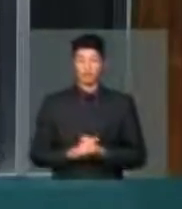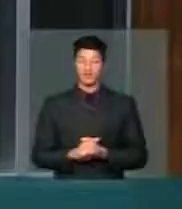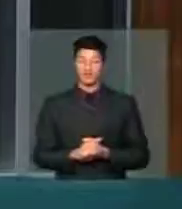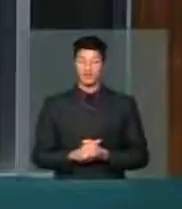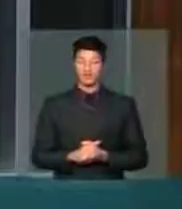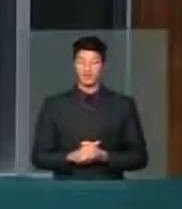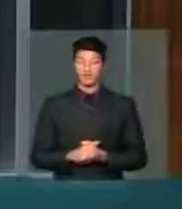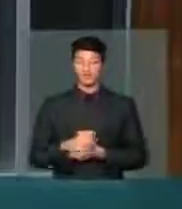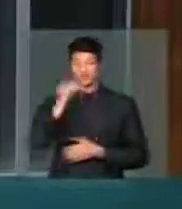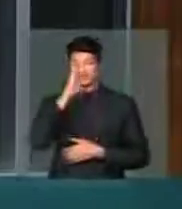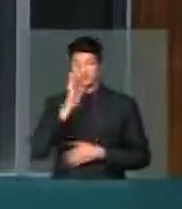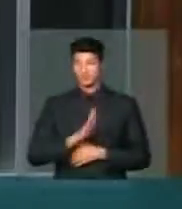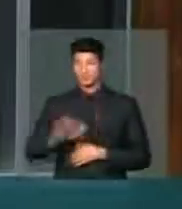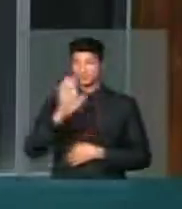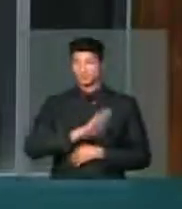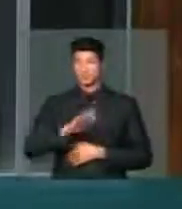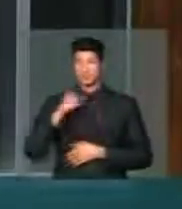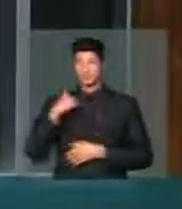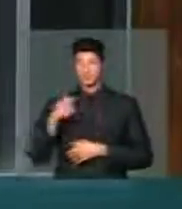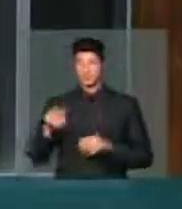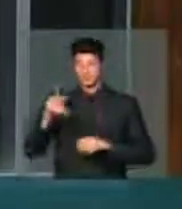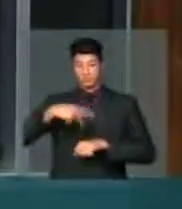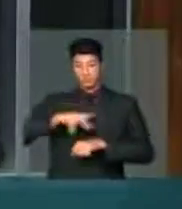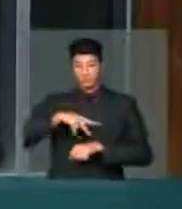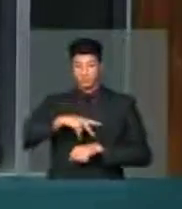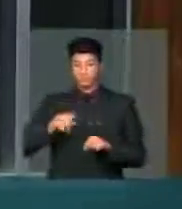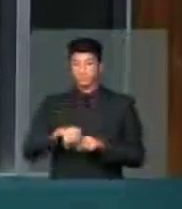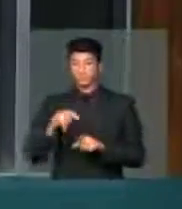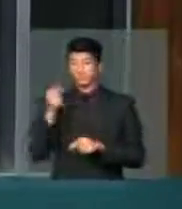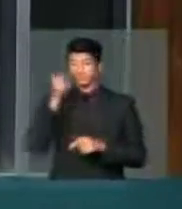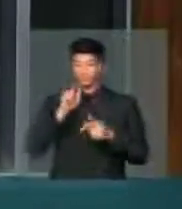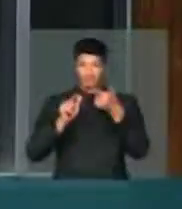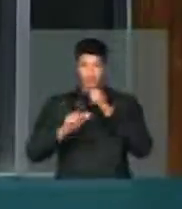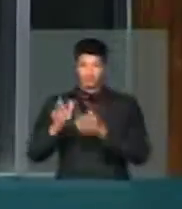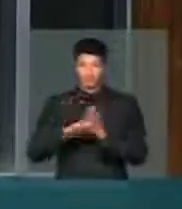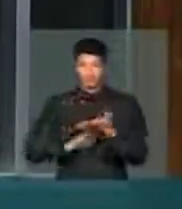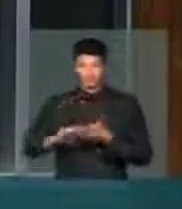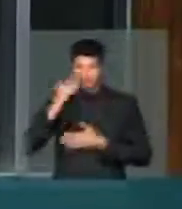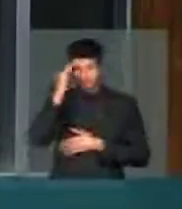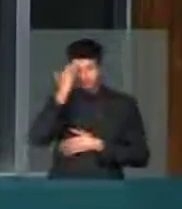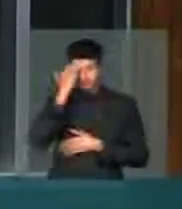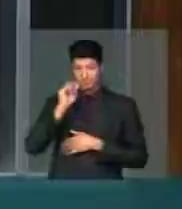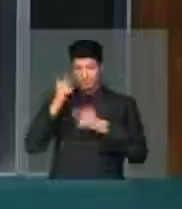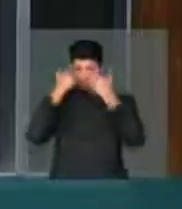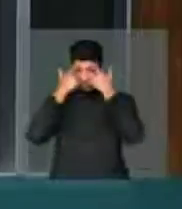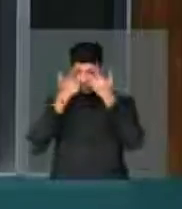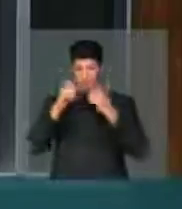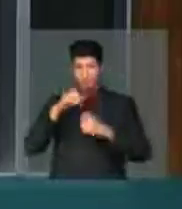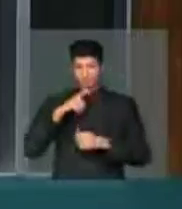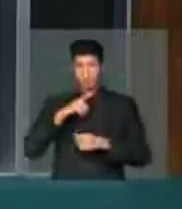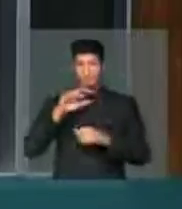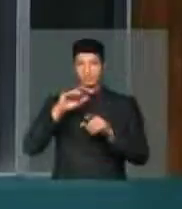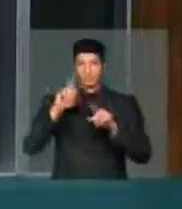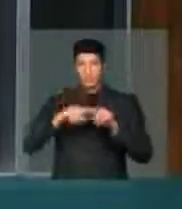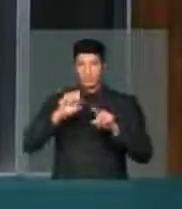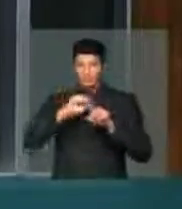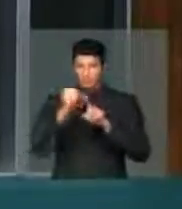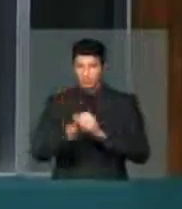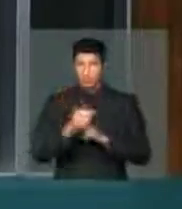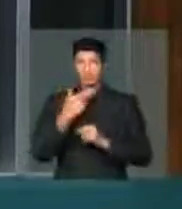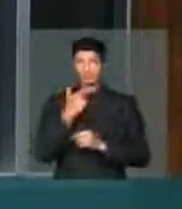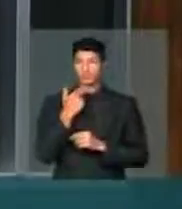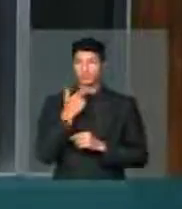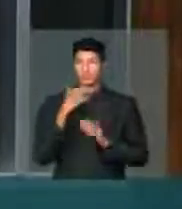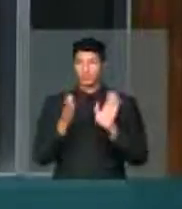juventude brasileira ao relento de um país que não consegue compreender que uma violência que tem causas sociais não